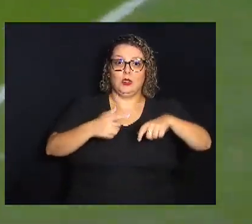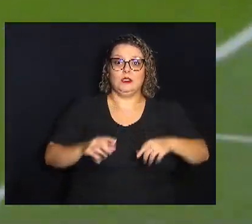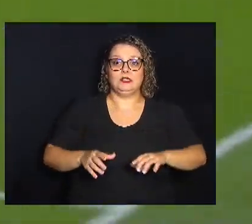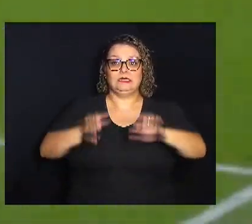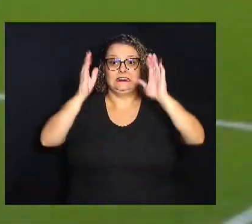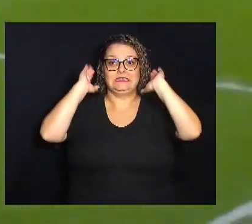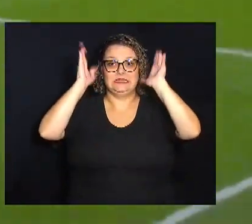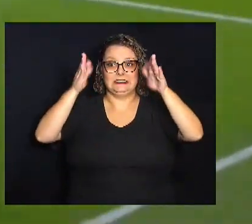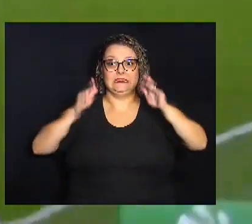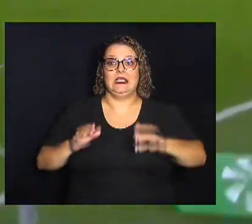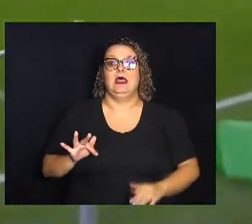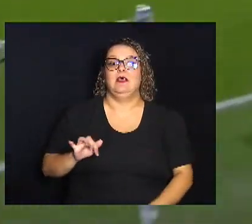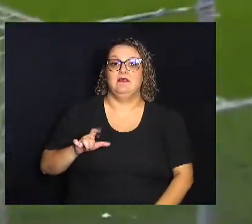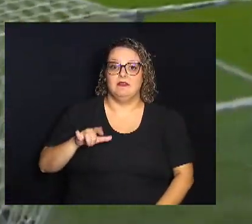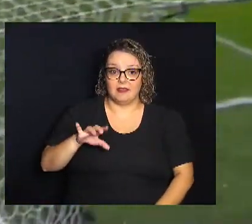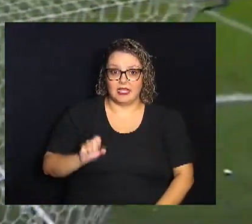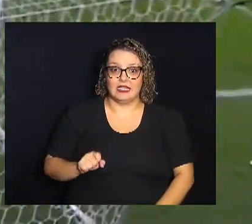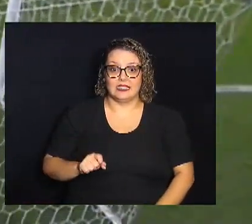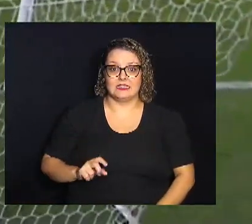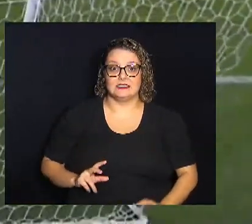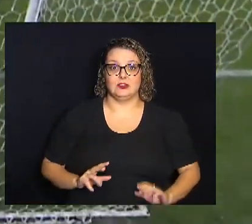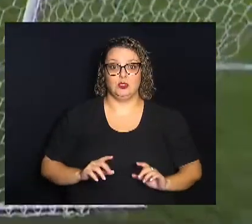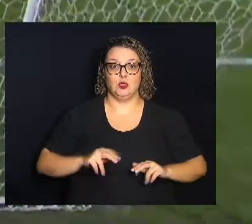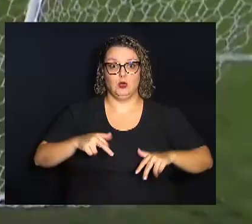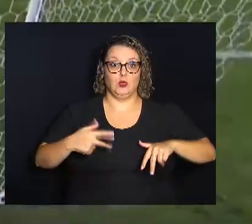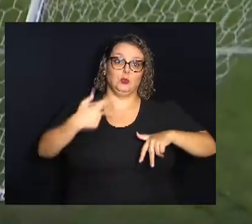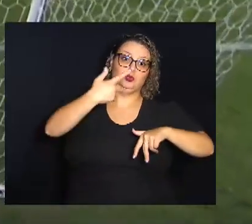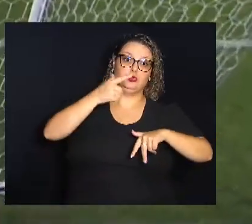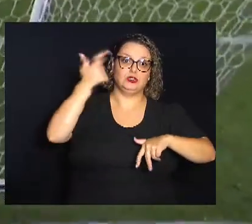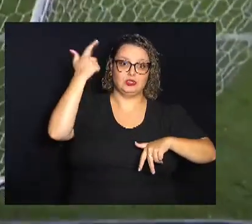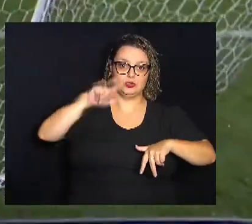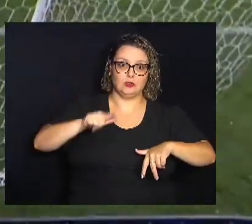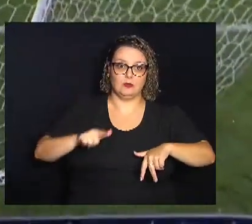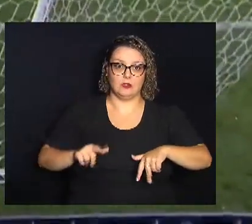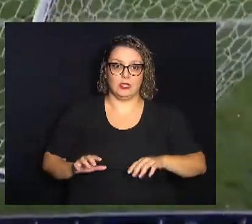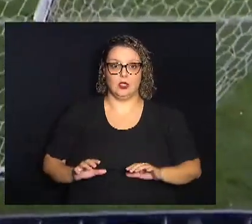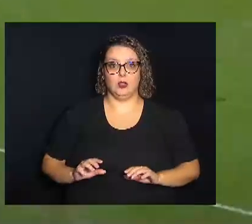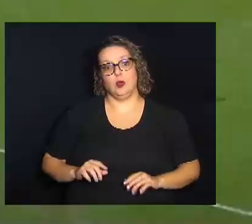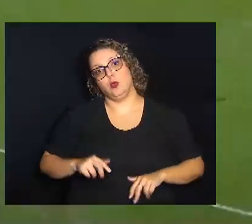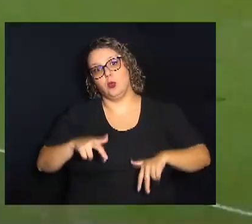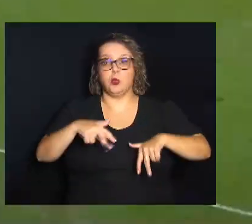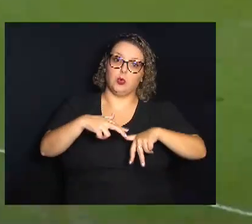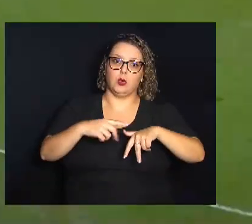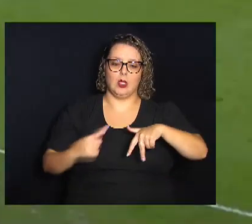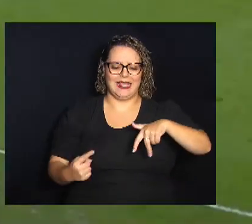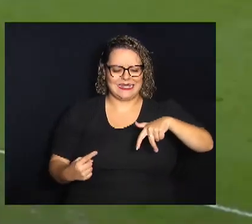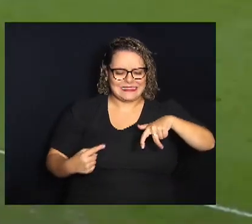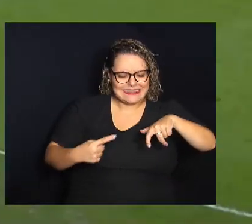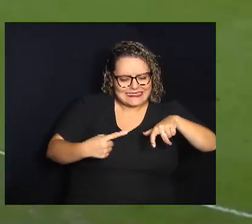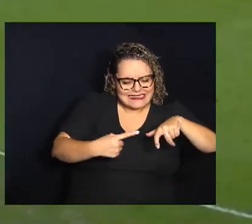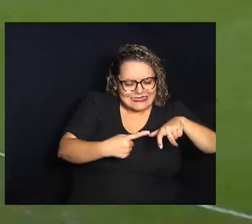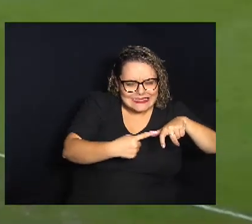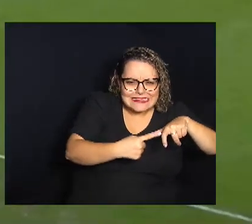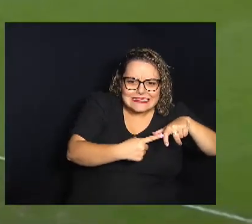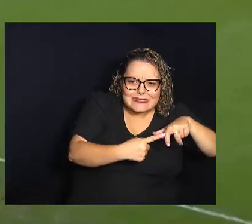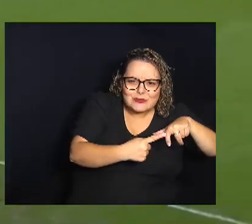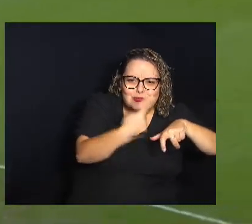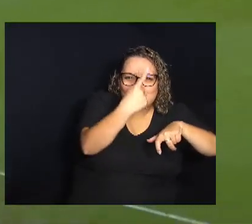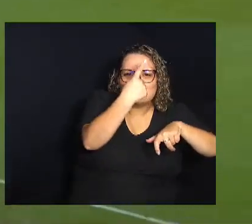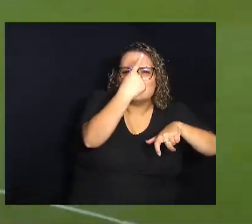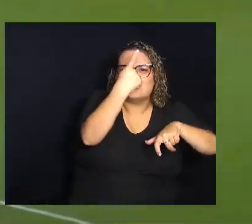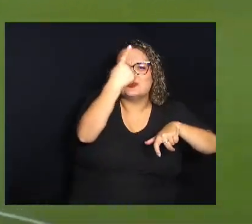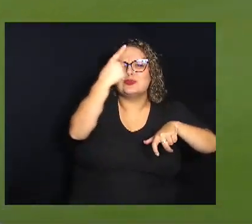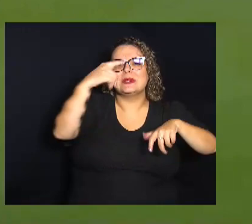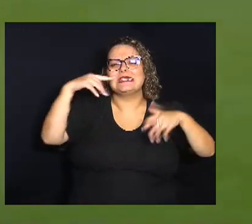escanteio, Félix Torres ganhou no alto de novo, cabeceou e a bola caprichosamente foi no